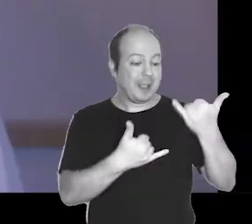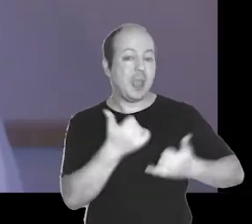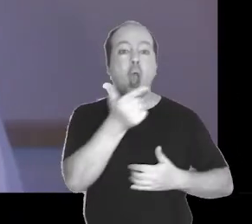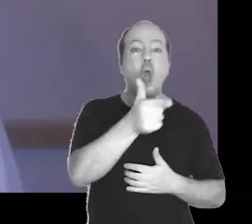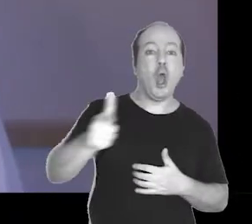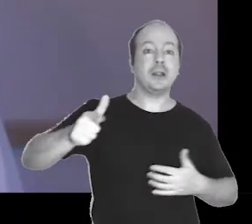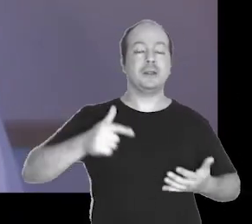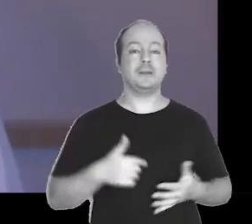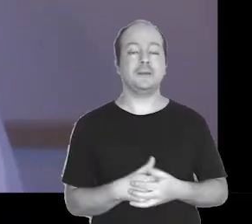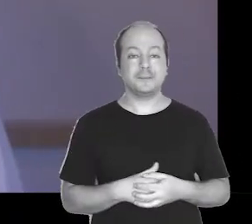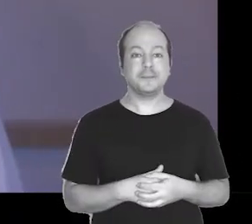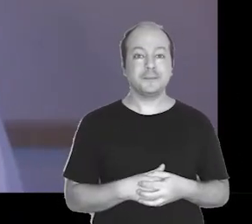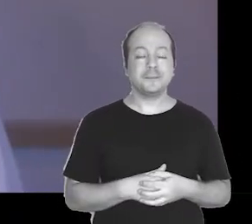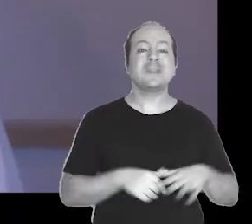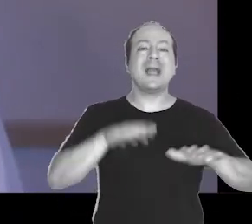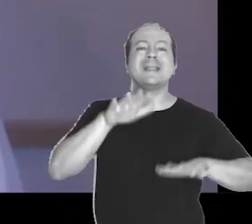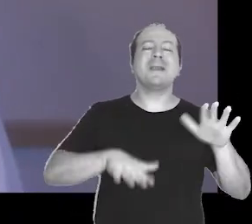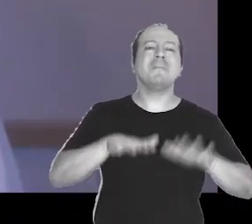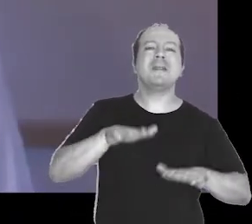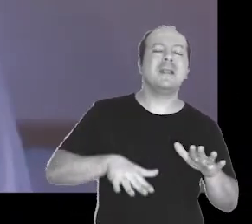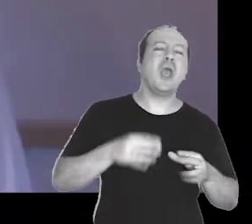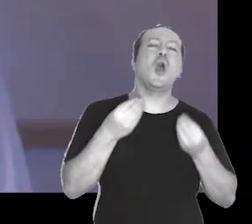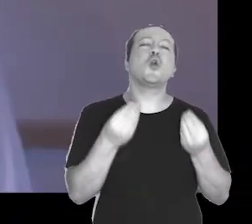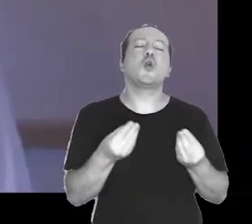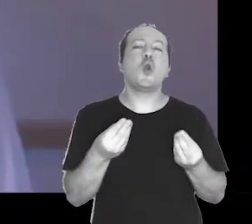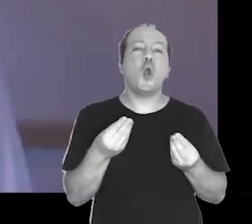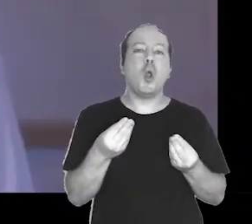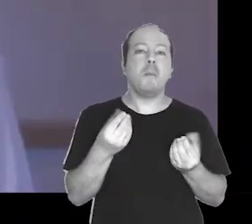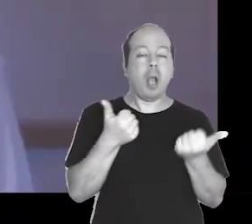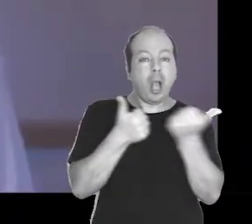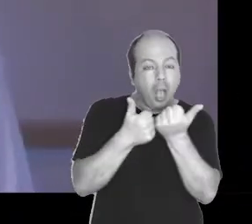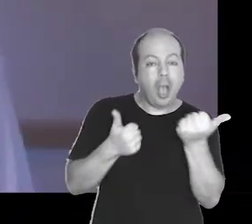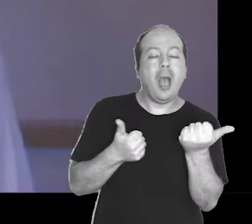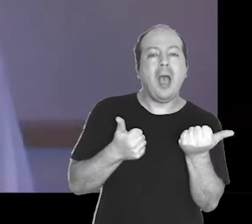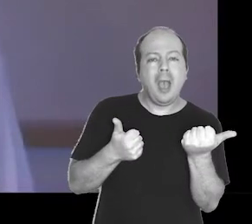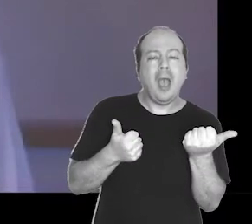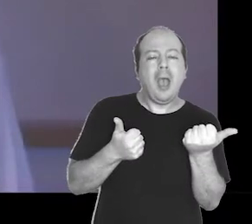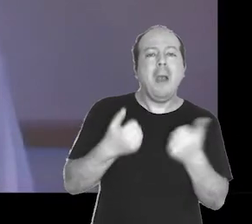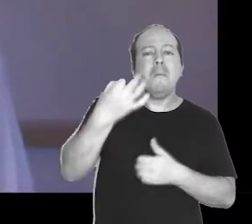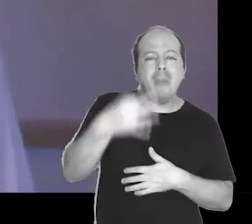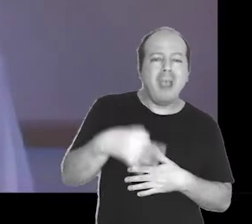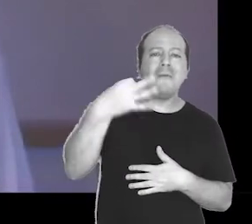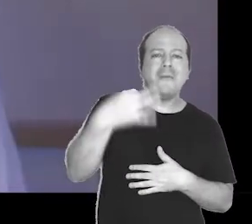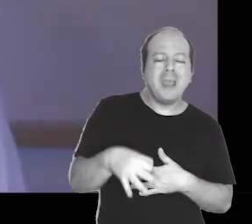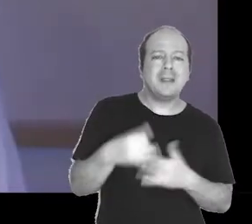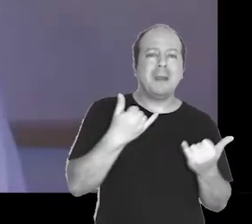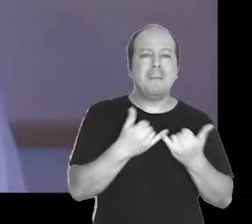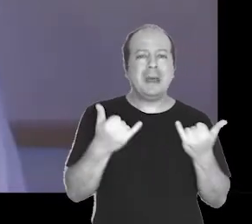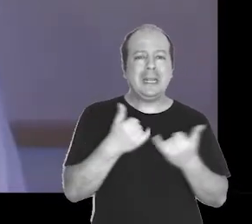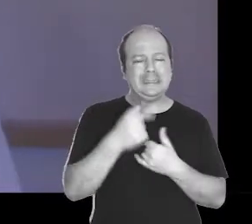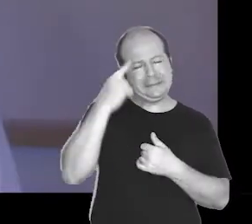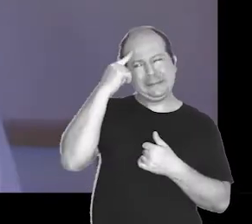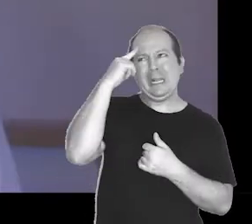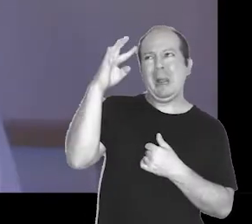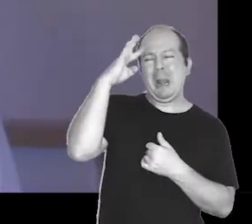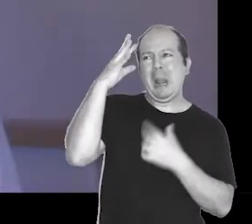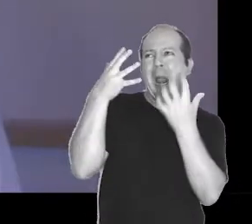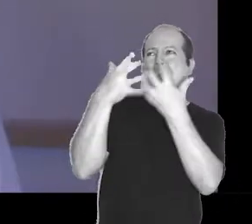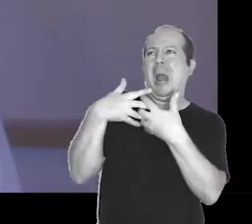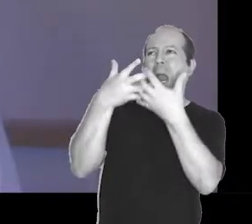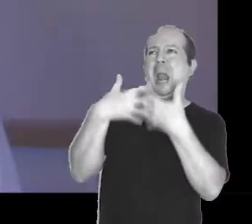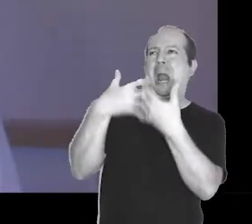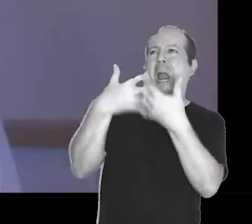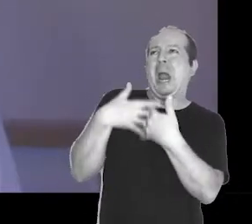outra. E a depender de como se dá, essa substituição pode virar perfeitamente uma neurose ou mesmo uma